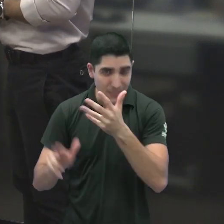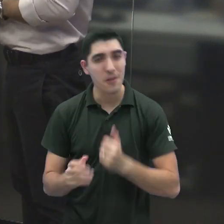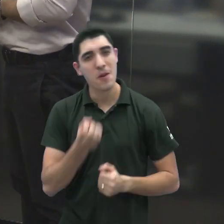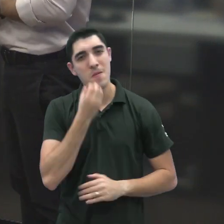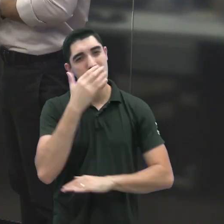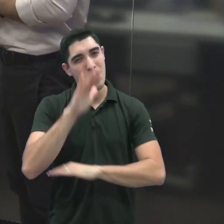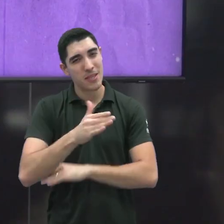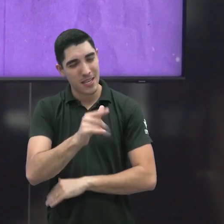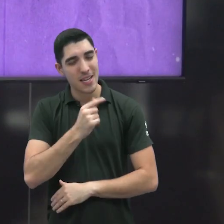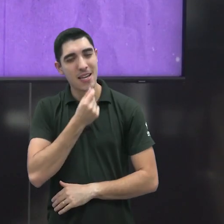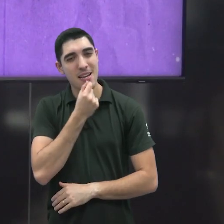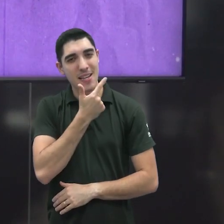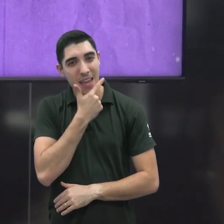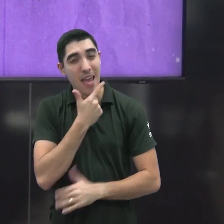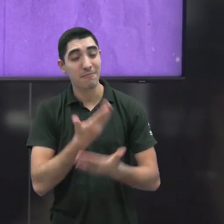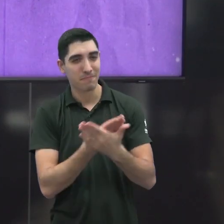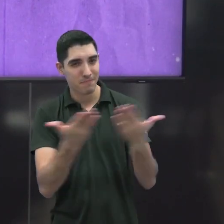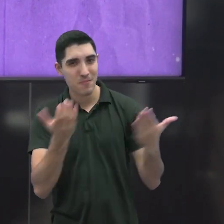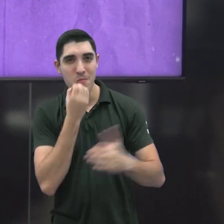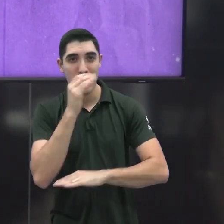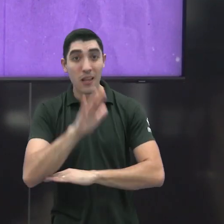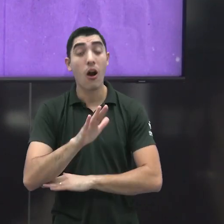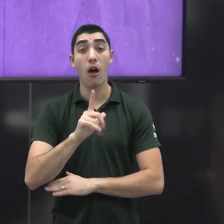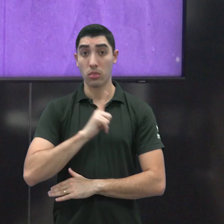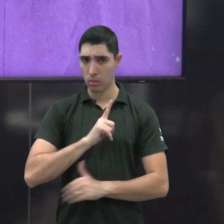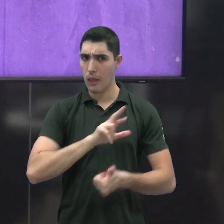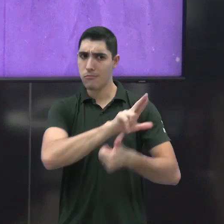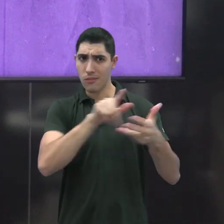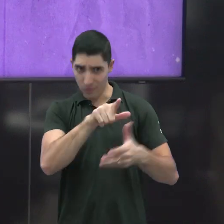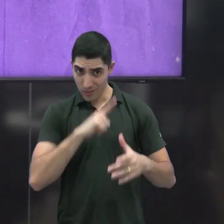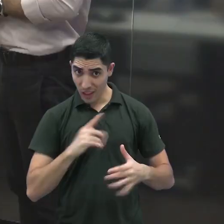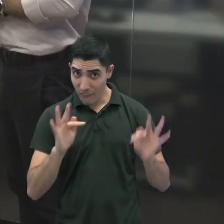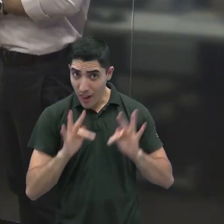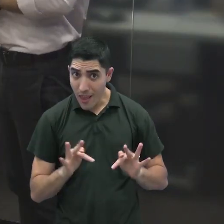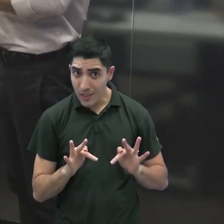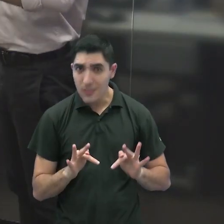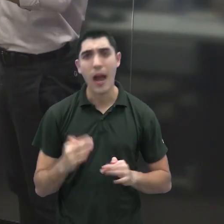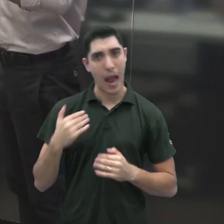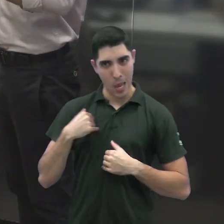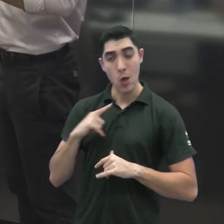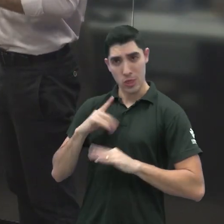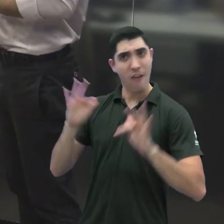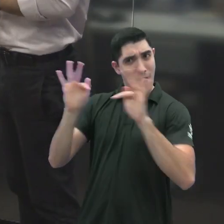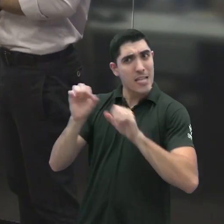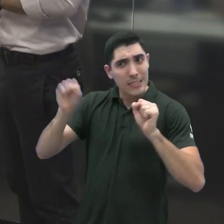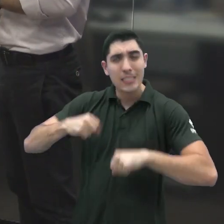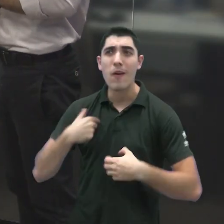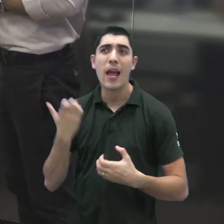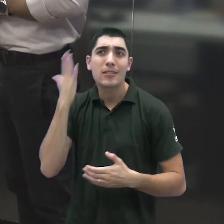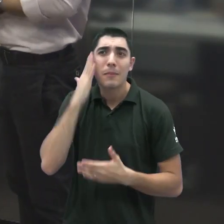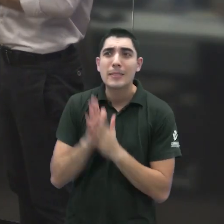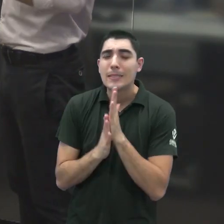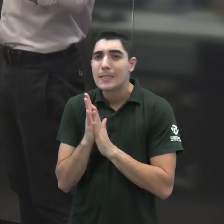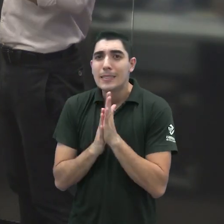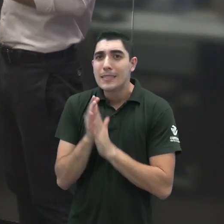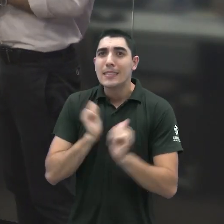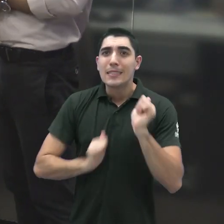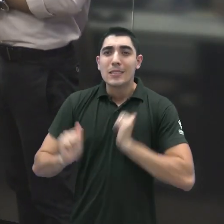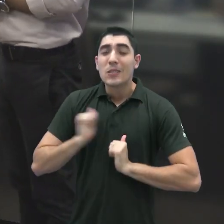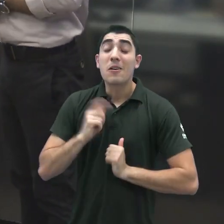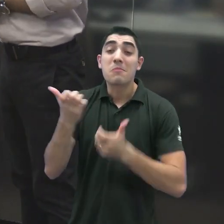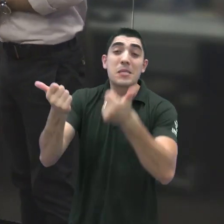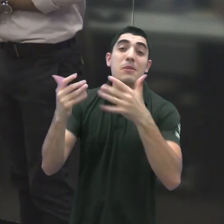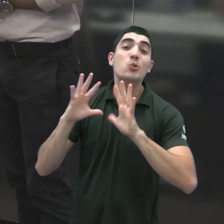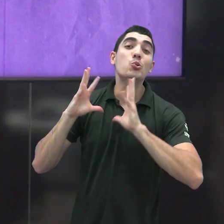tarde, Guerra. Boa tarde, pessoal. E Guerra, tem muita coisa boa. Quero saber se você tá animado pro feriadão. Tô pronto. Agora com você, hein? Quero saber tudo,